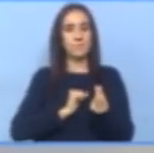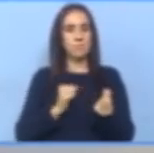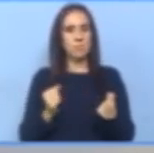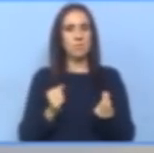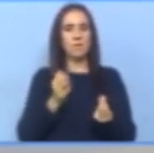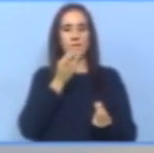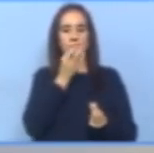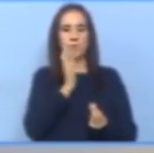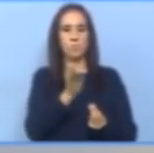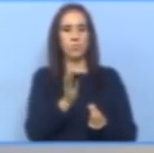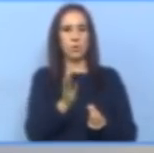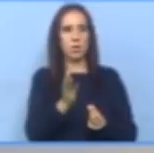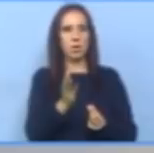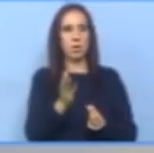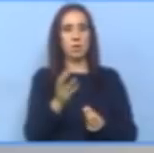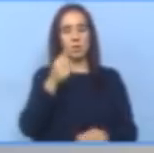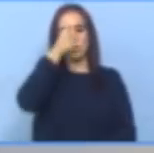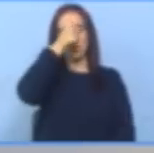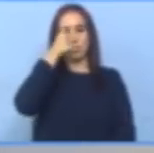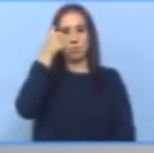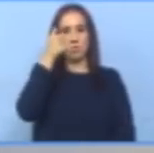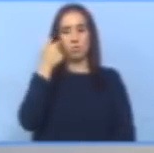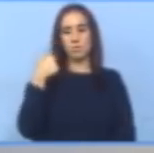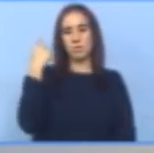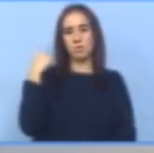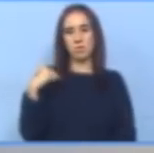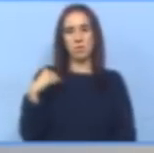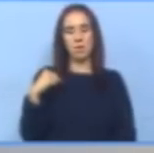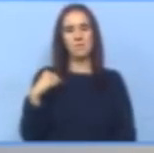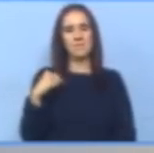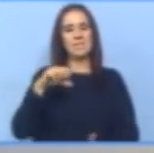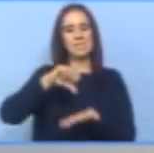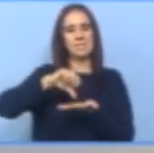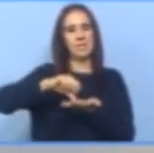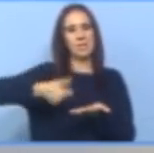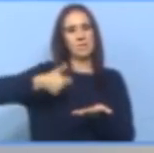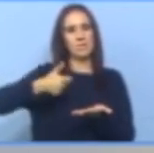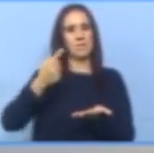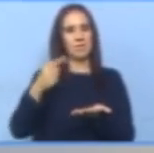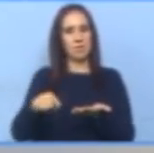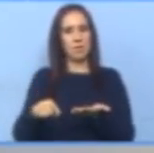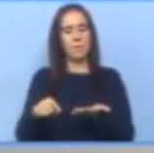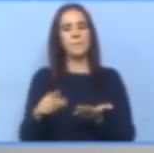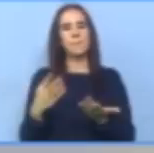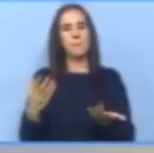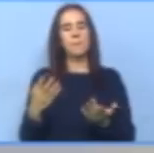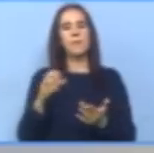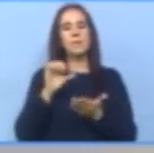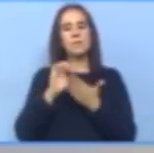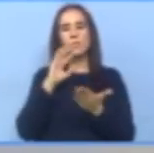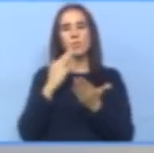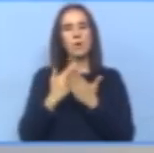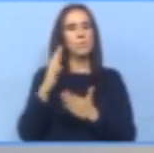que falávamos no domingo passado. Cá está a tal centralidade de pôr no centro